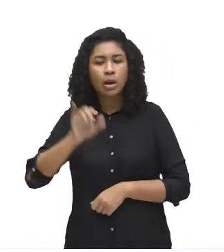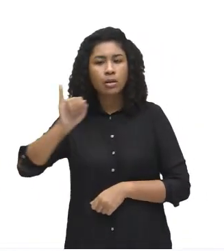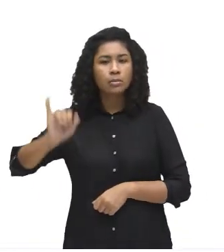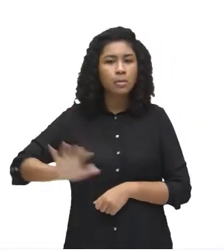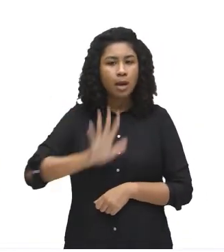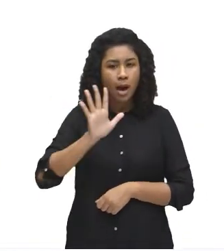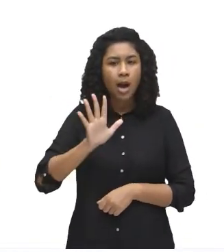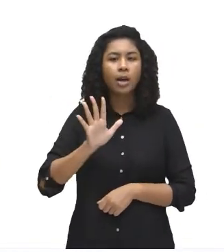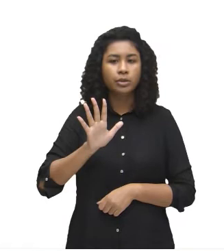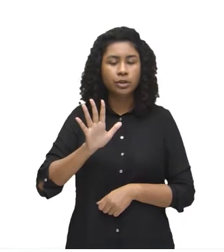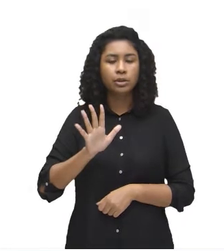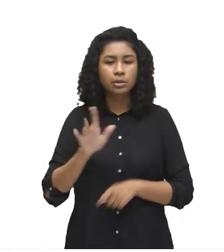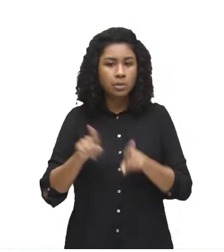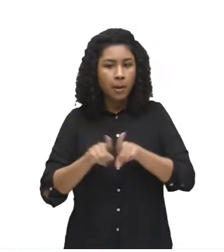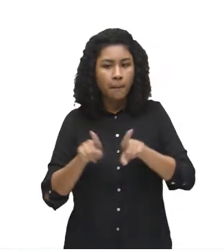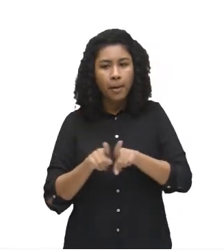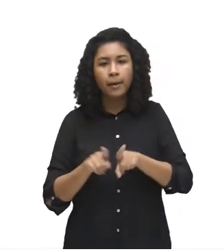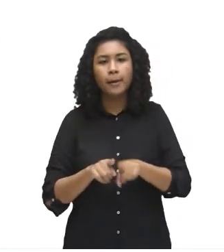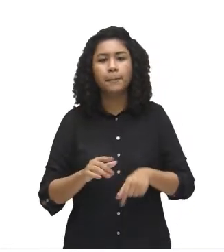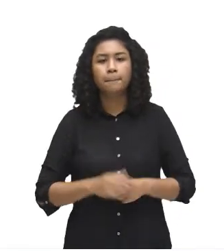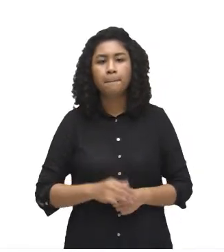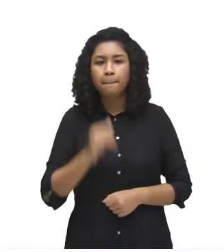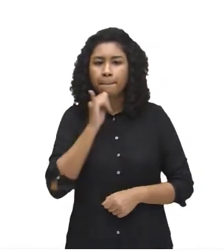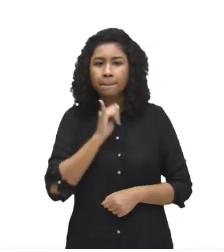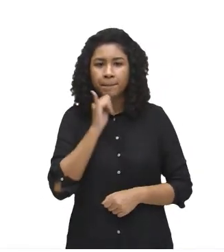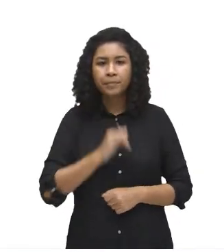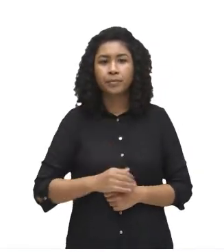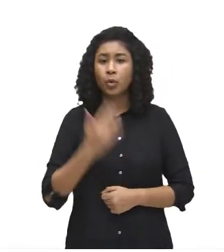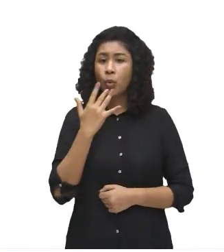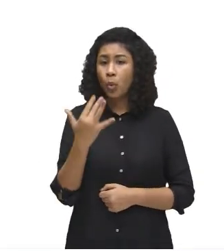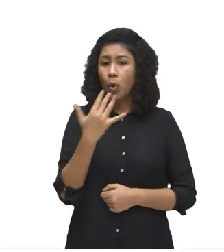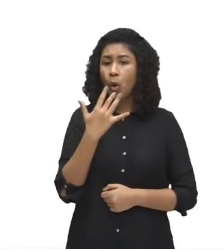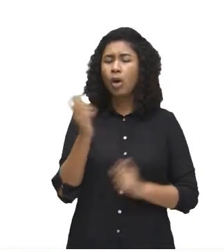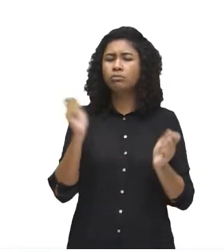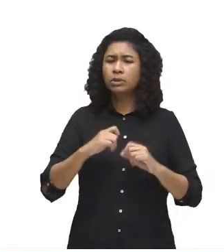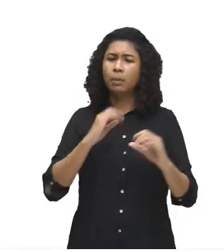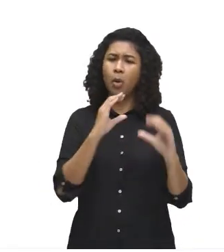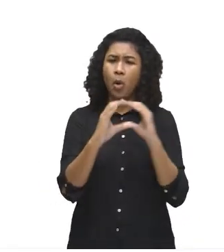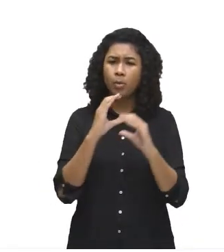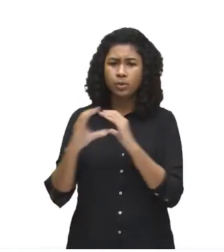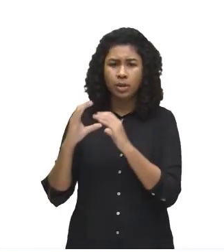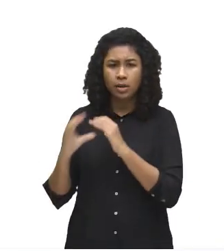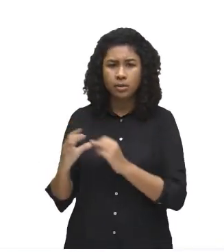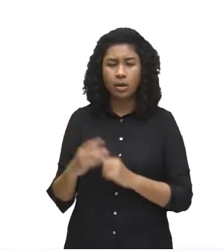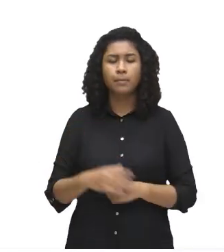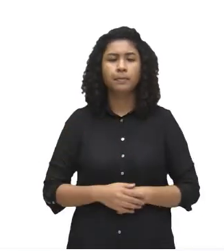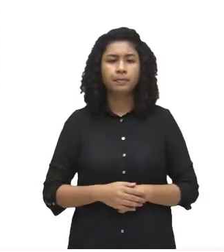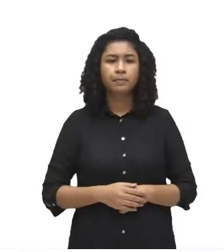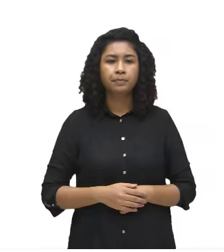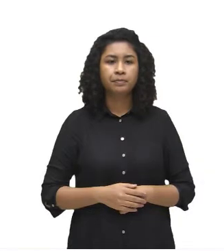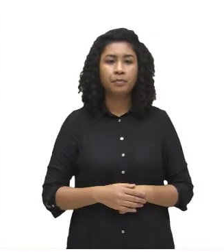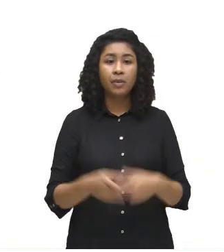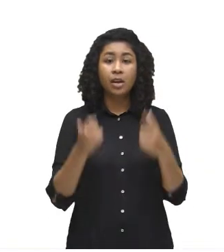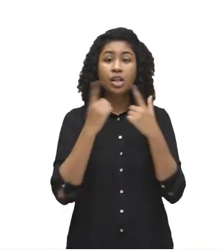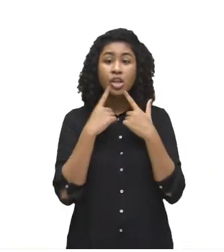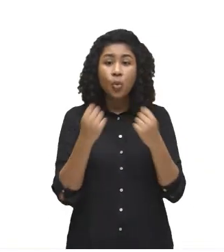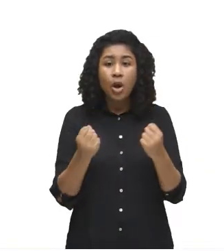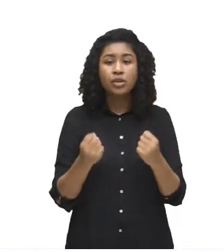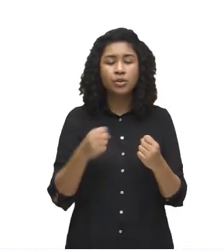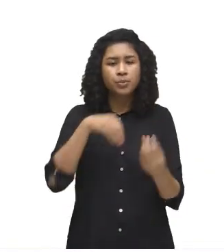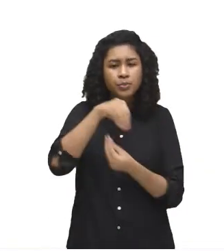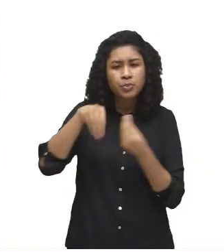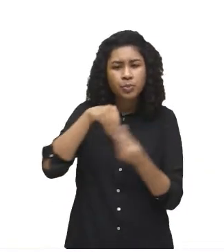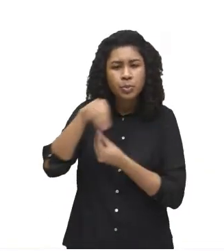uma foto, por exemplo, uma cor também comunica. A linguagem mista é o que, então? Olha que interessante. É aquela